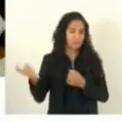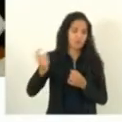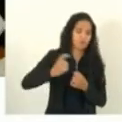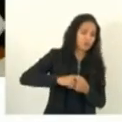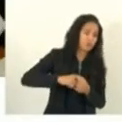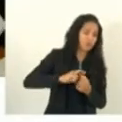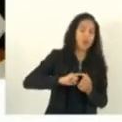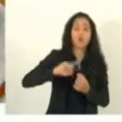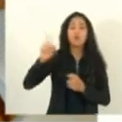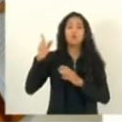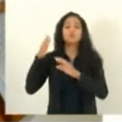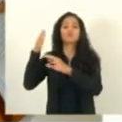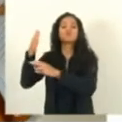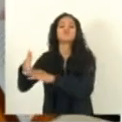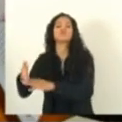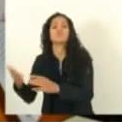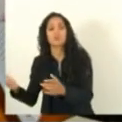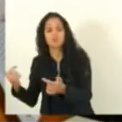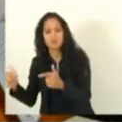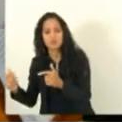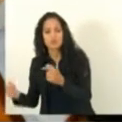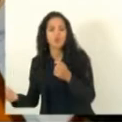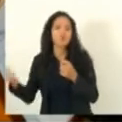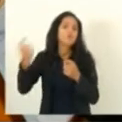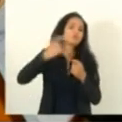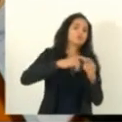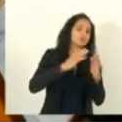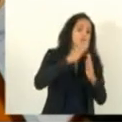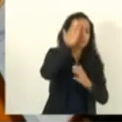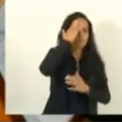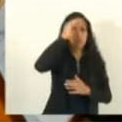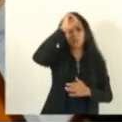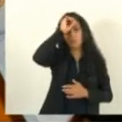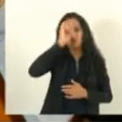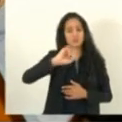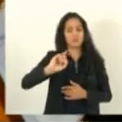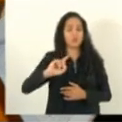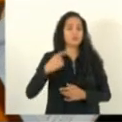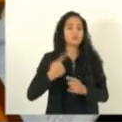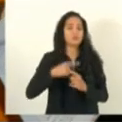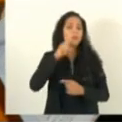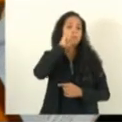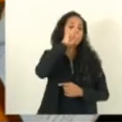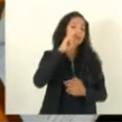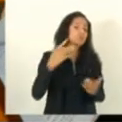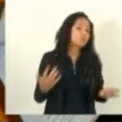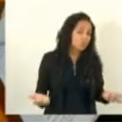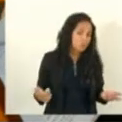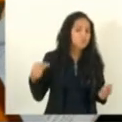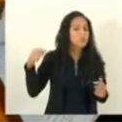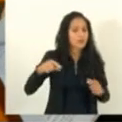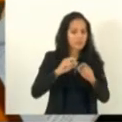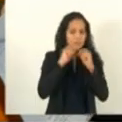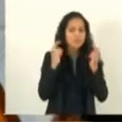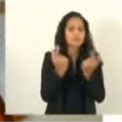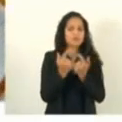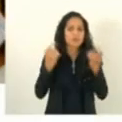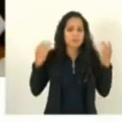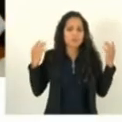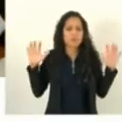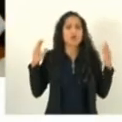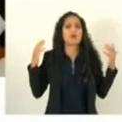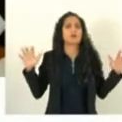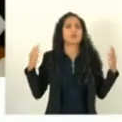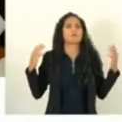ou chegar no trabalho ou chegar em casa. Então, a Assembleia está de parabéns